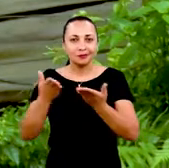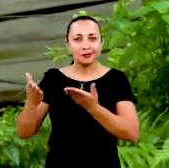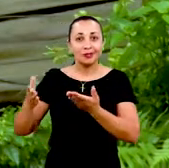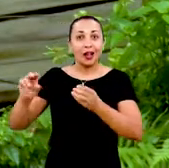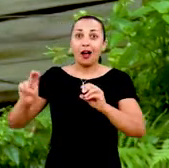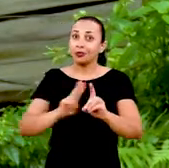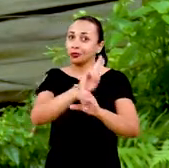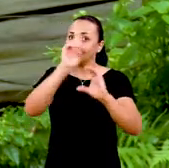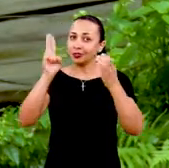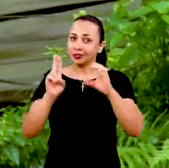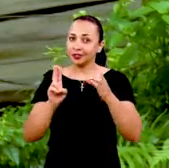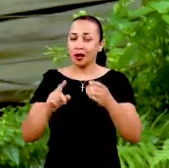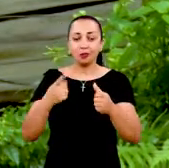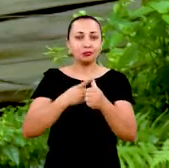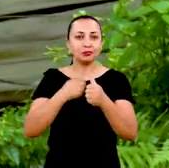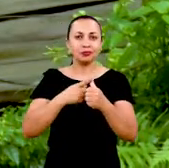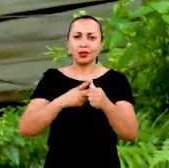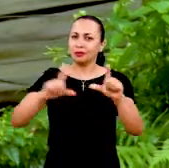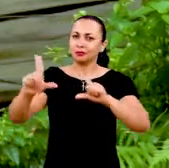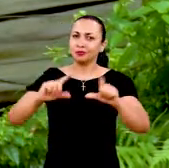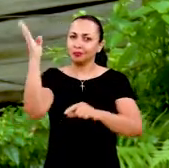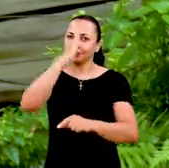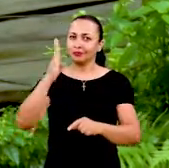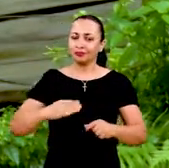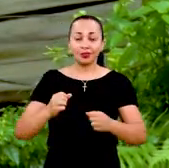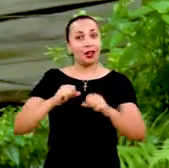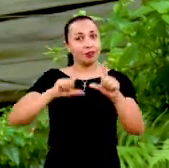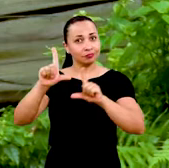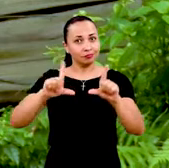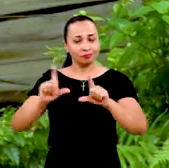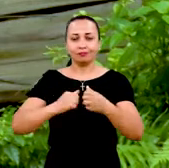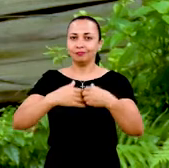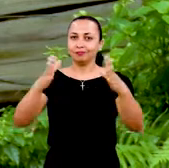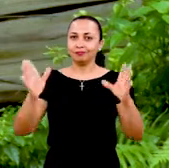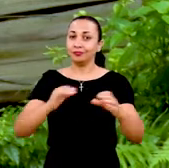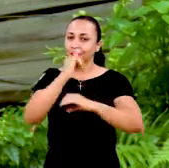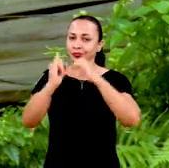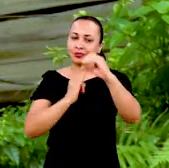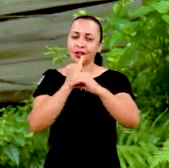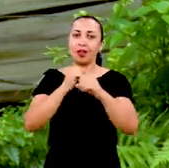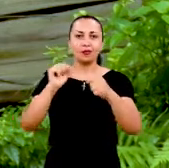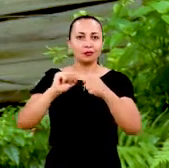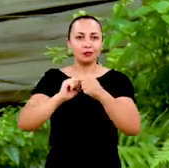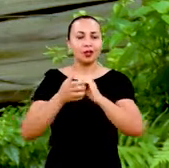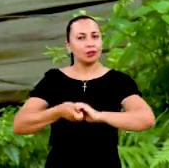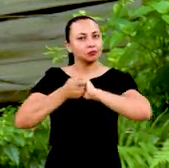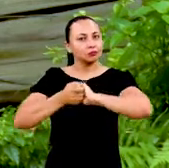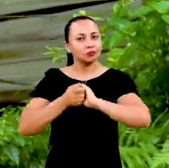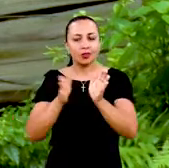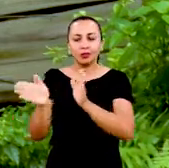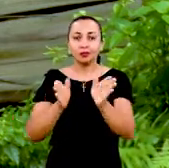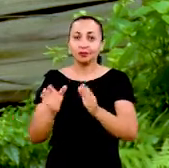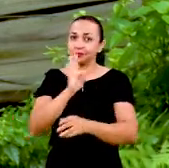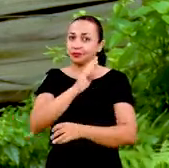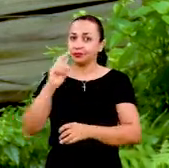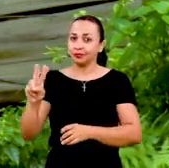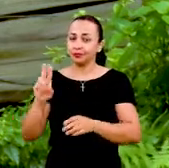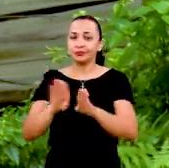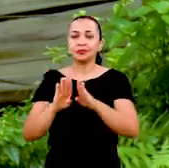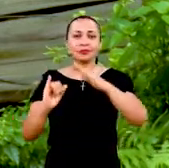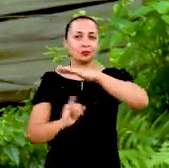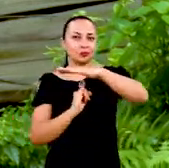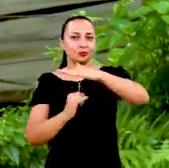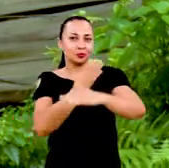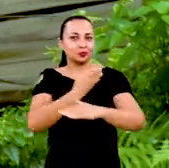Olá, seja bem-vindo ao Univerciência, o primeiro programa brasileiro de TV aberta e internet, produzido por meio da colaboração entre